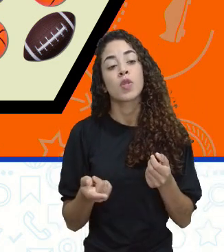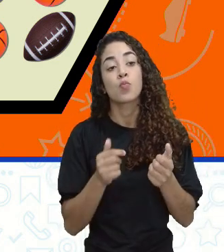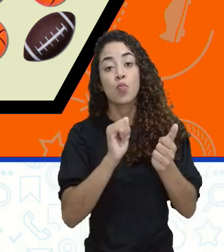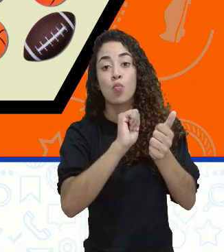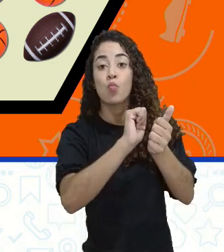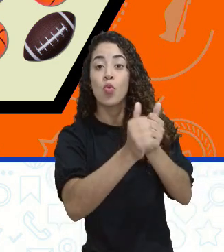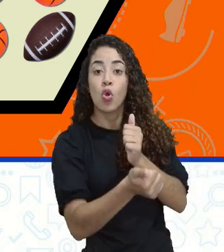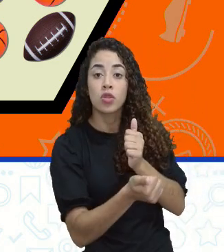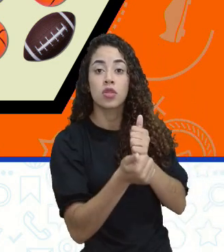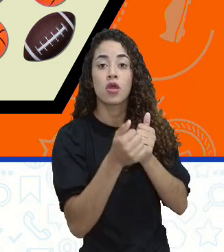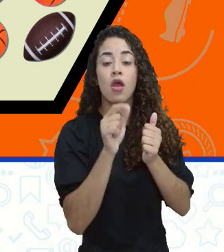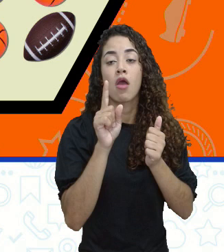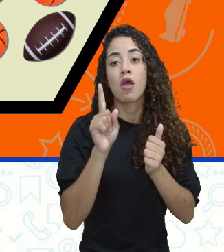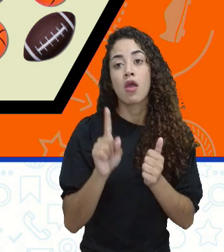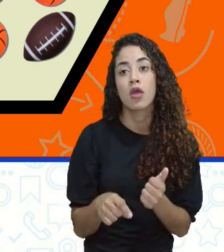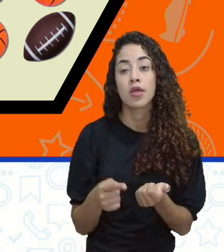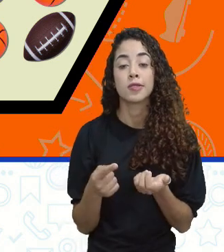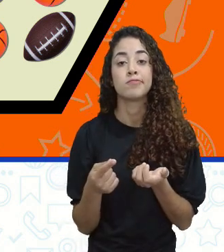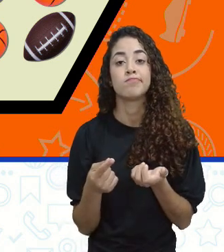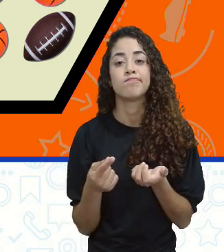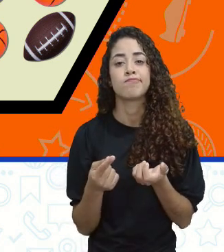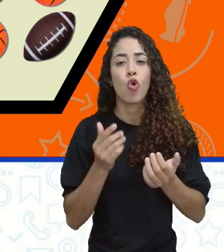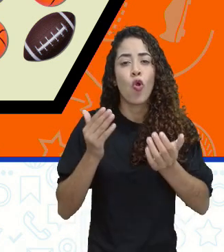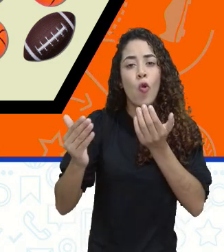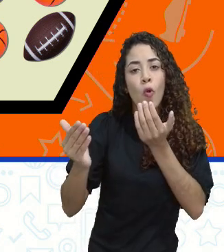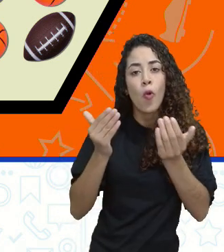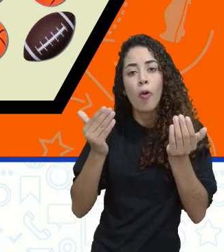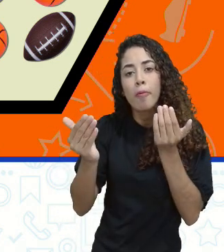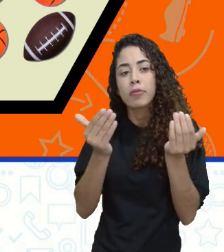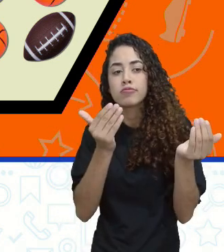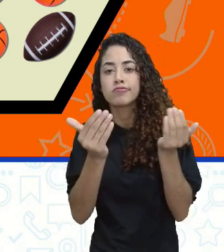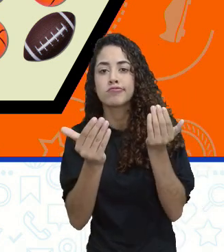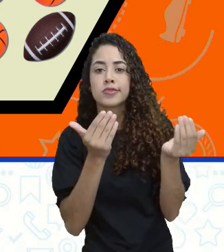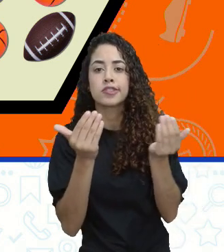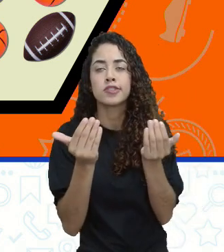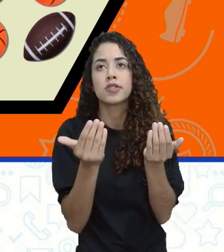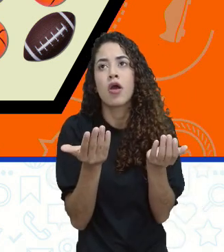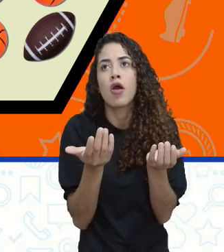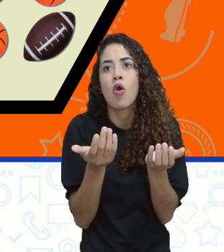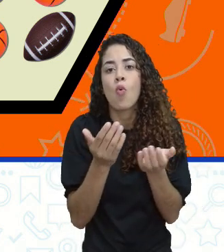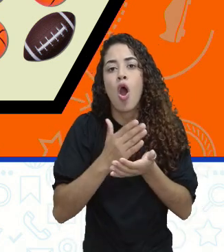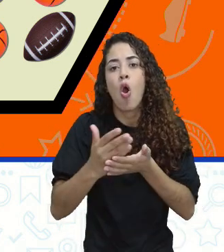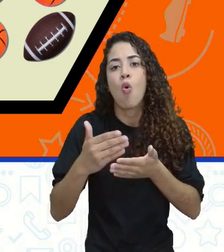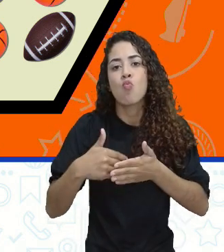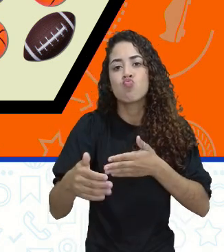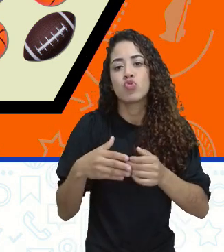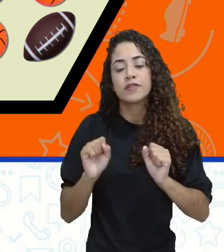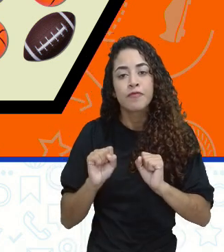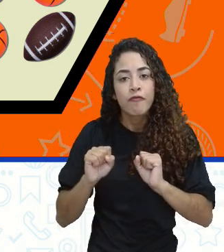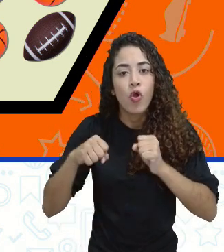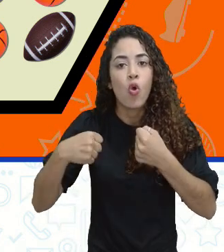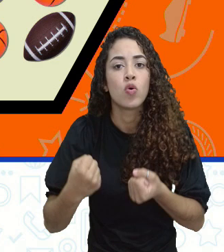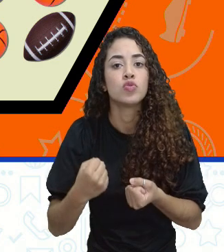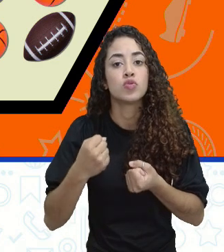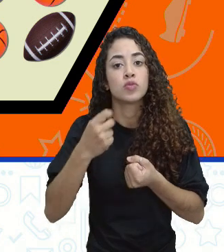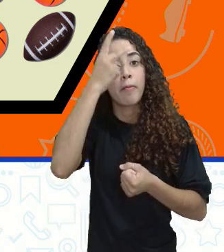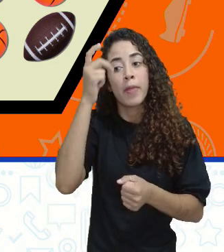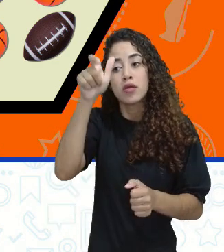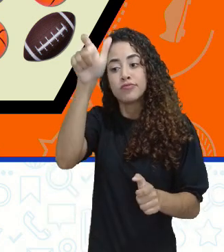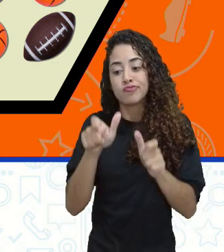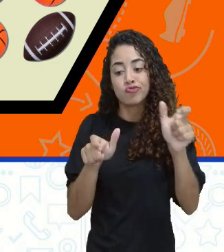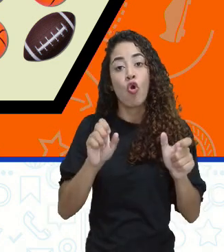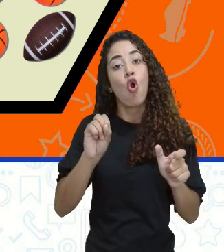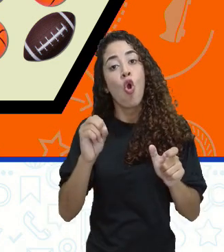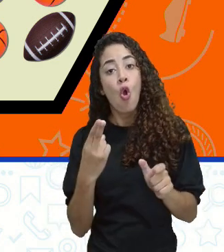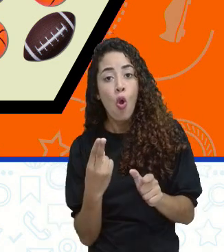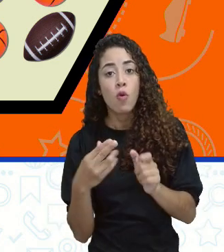ser orientado através da comparação, né, de um determinado desempenho entre indivíduos ou